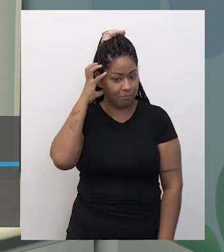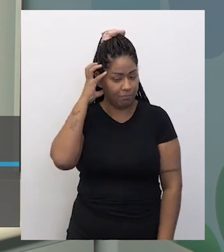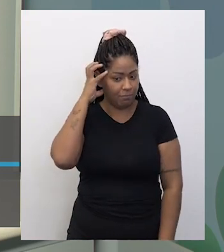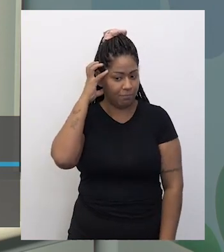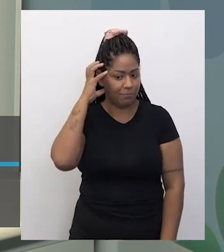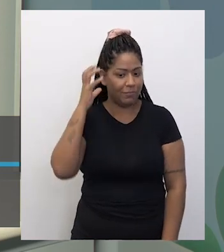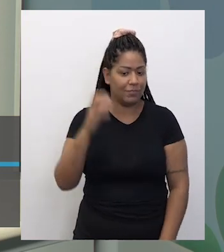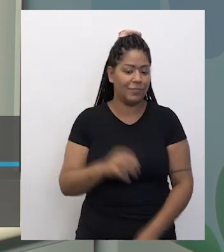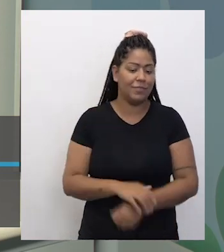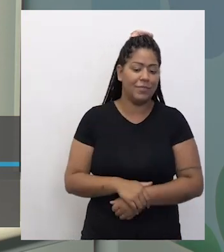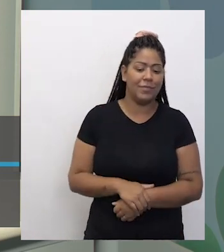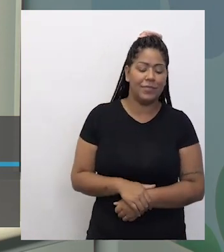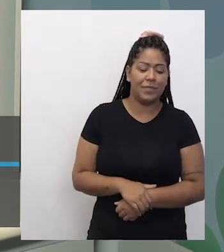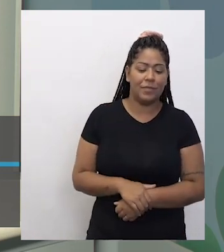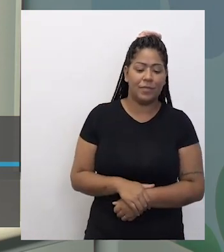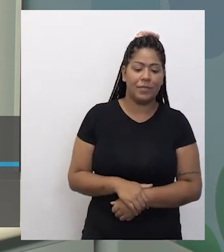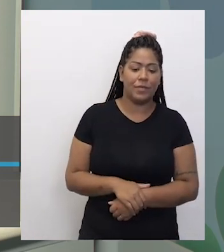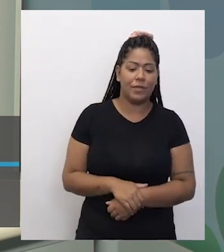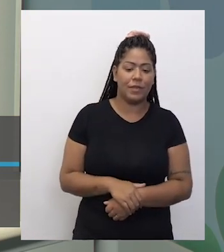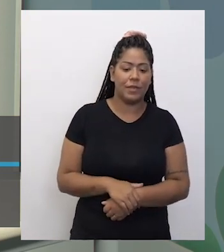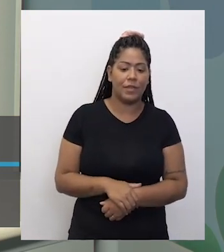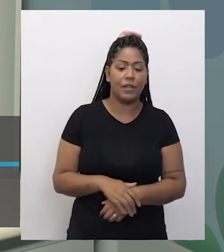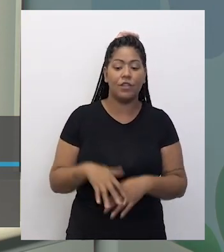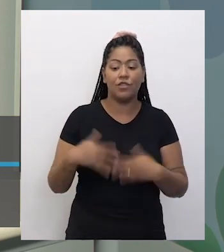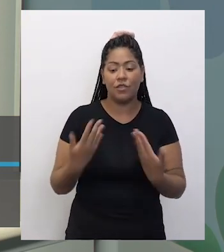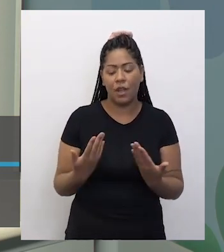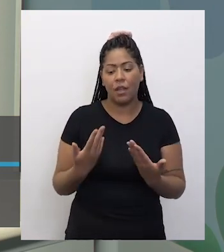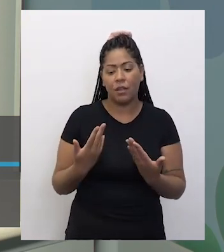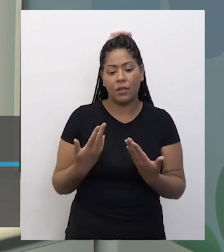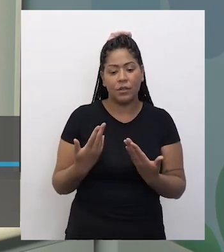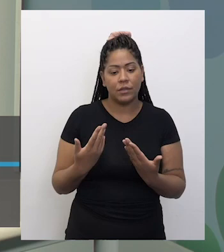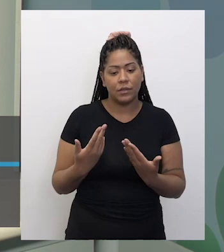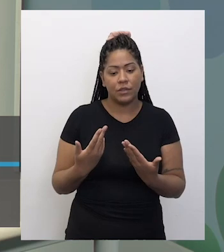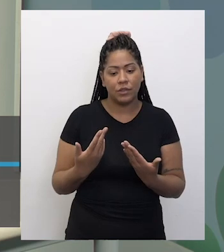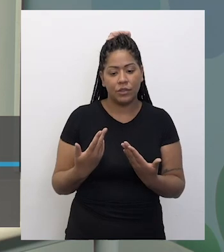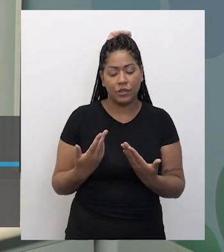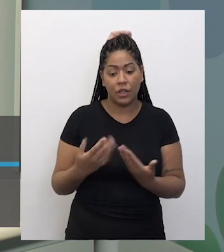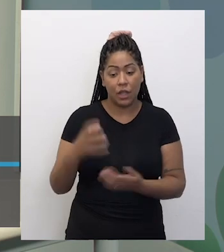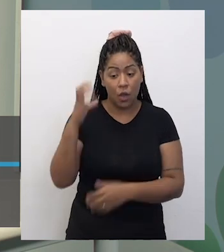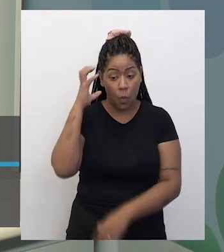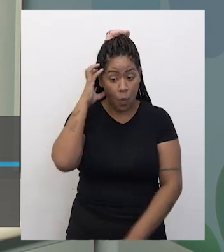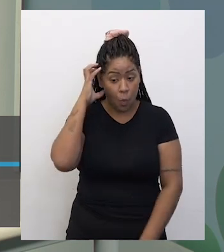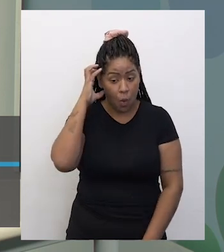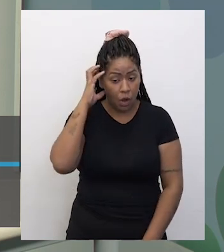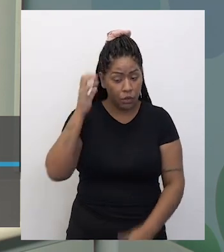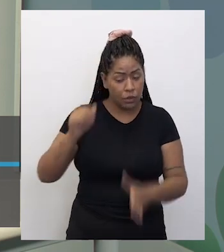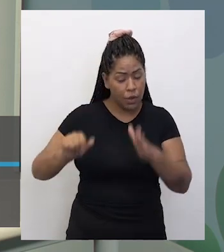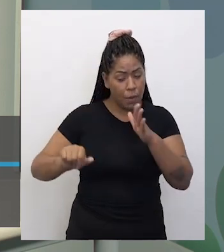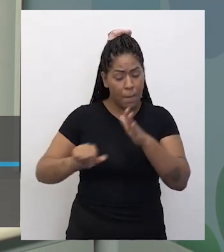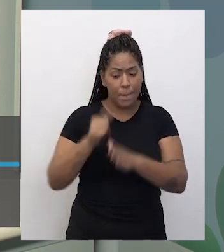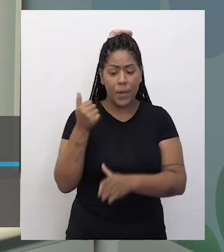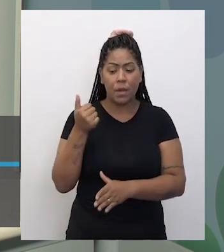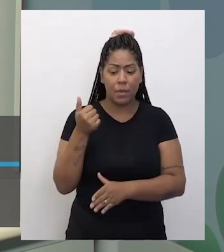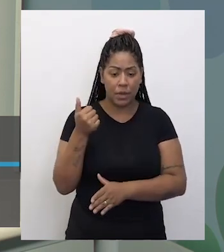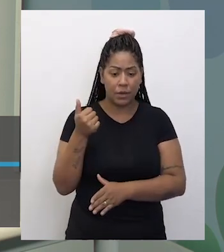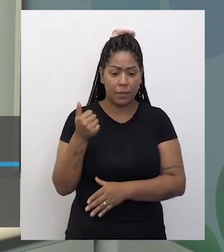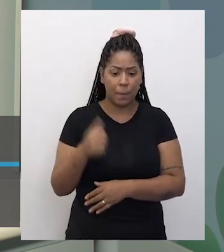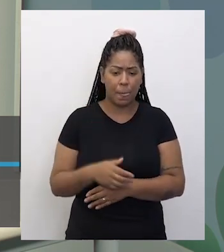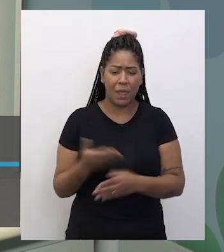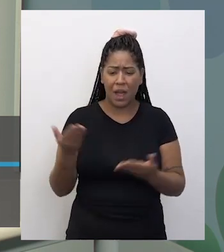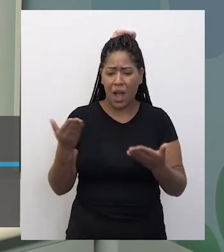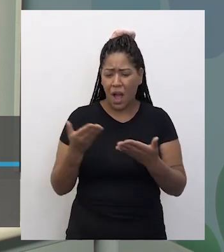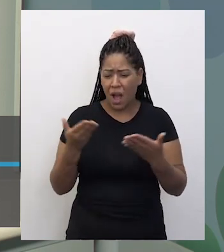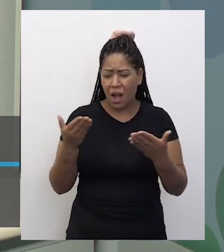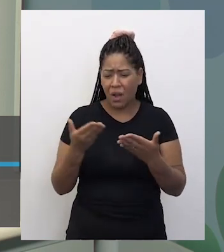volta para vocês a questão, já sabemos então que o rádio era o primeiro momento. Atualmente, acredito